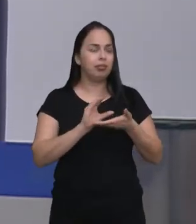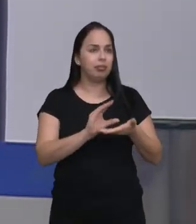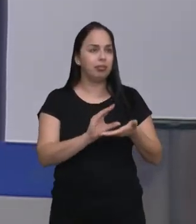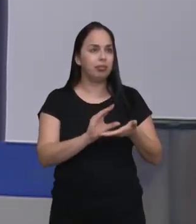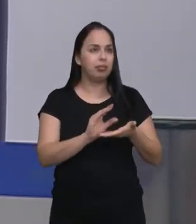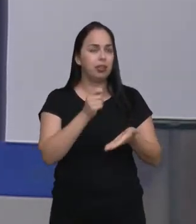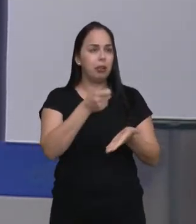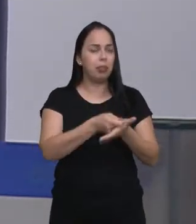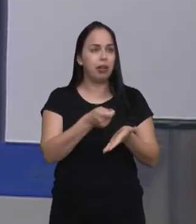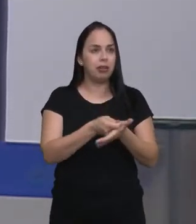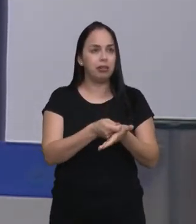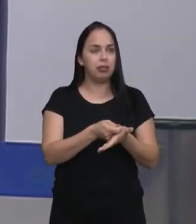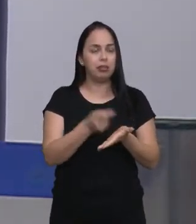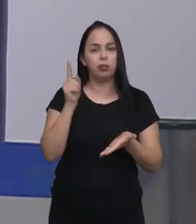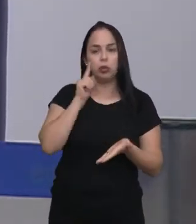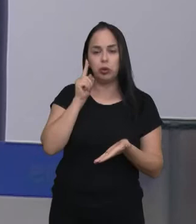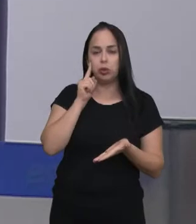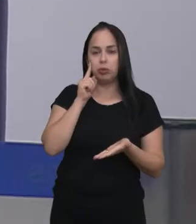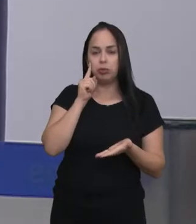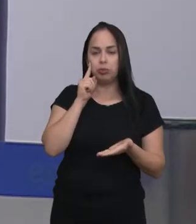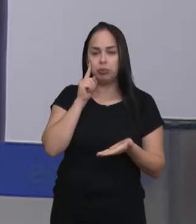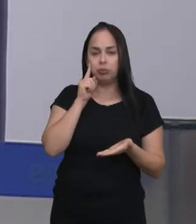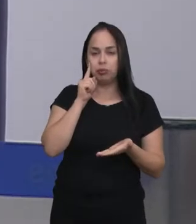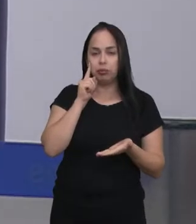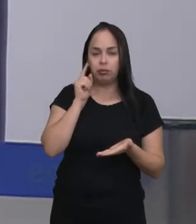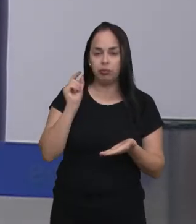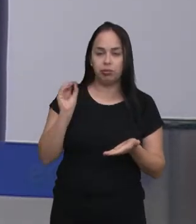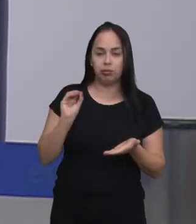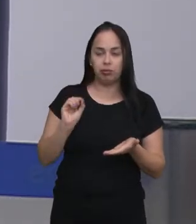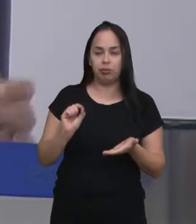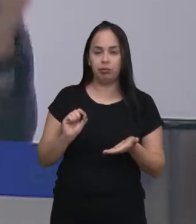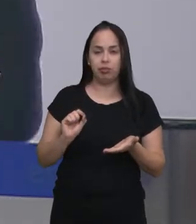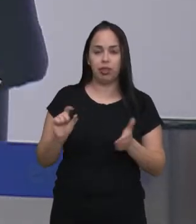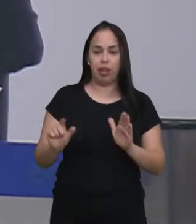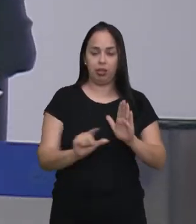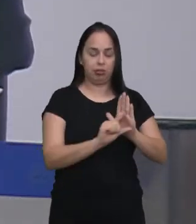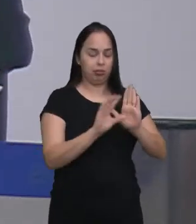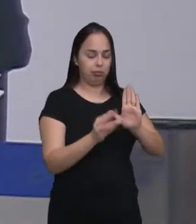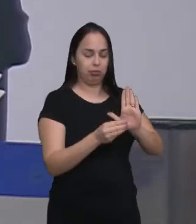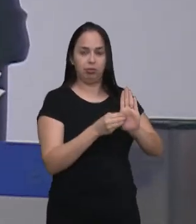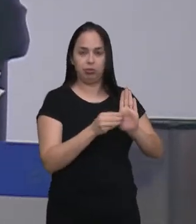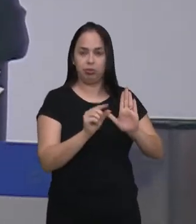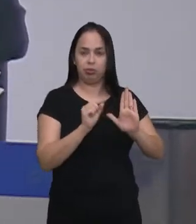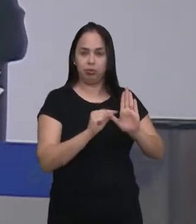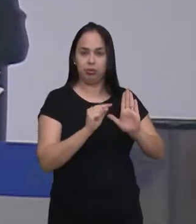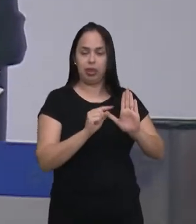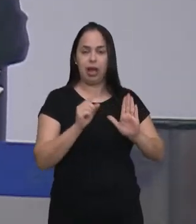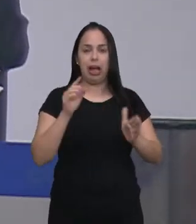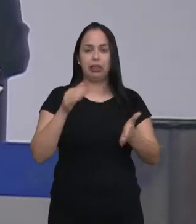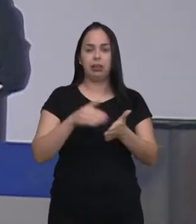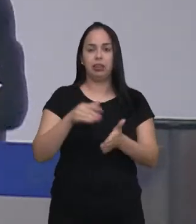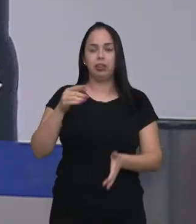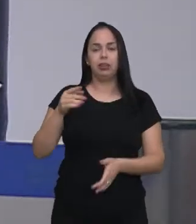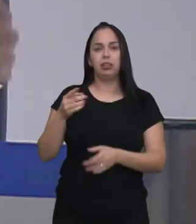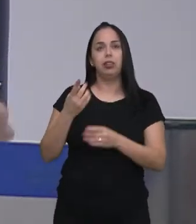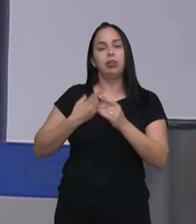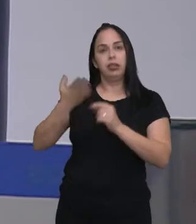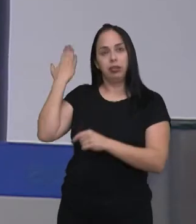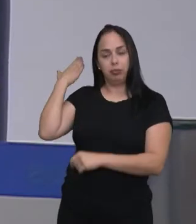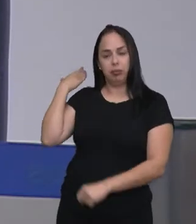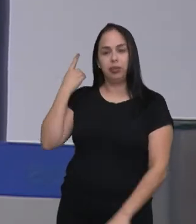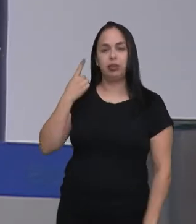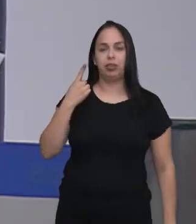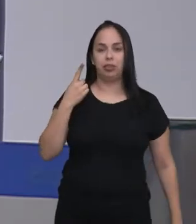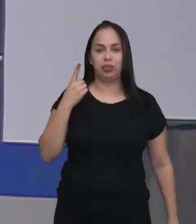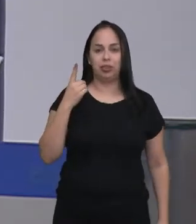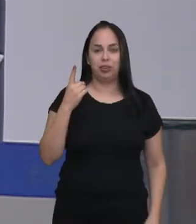de que trata a Lei Complementar número 56, de 24 de junho de 1992,